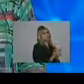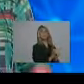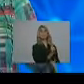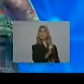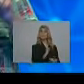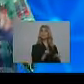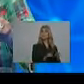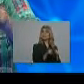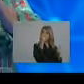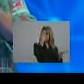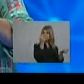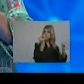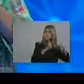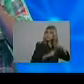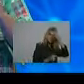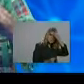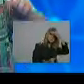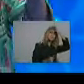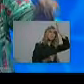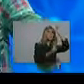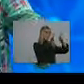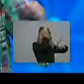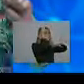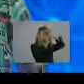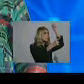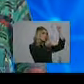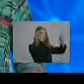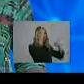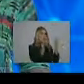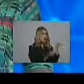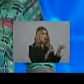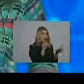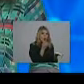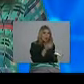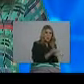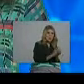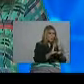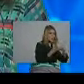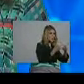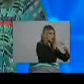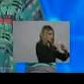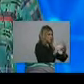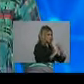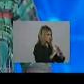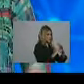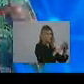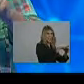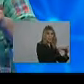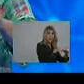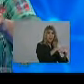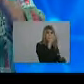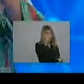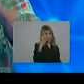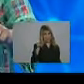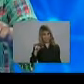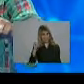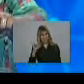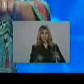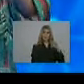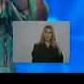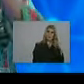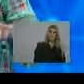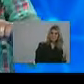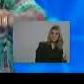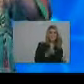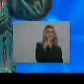também potencializado a sua capacidade criativa nas iniciativas comunitárias. Que os gays, os homossexuais,